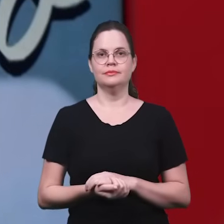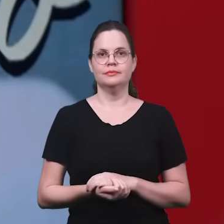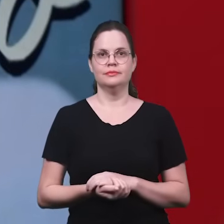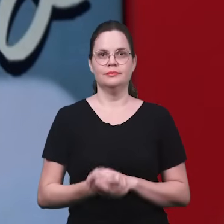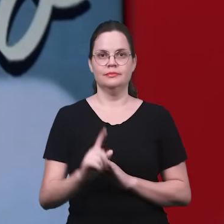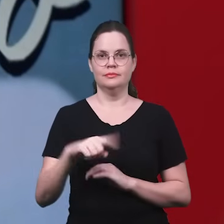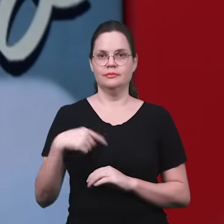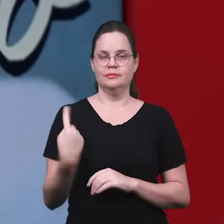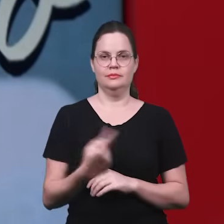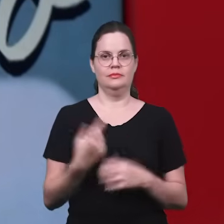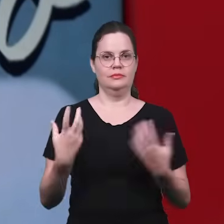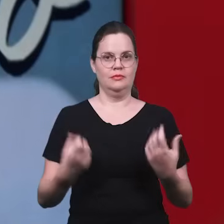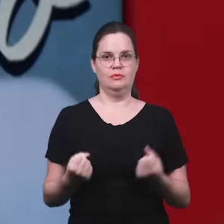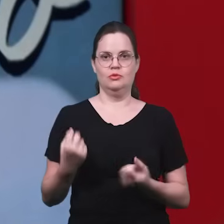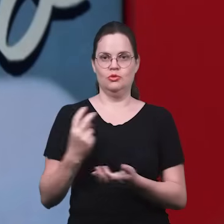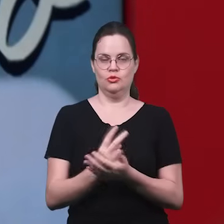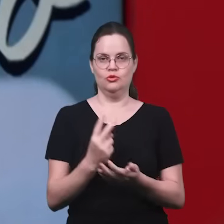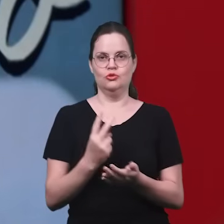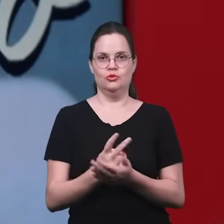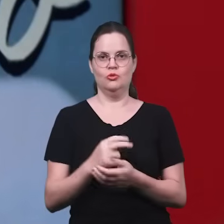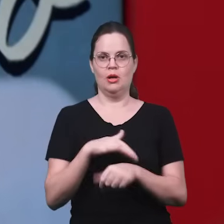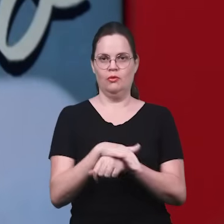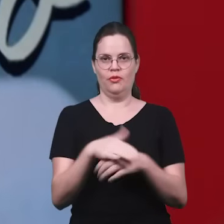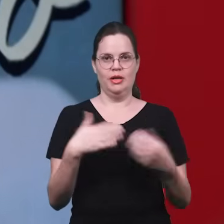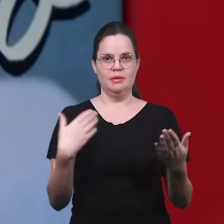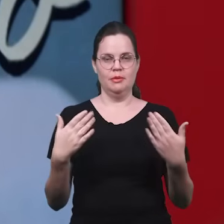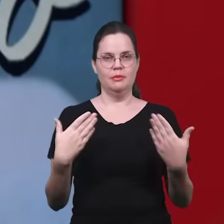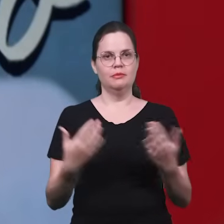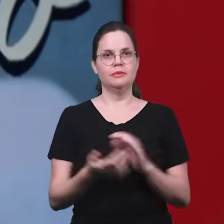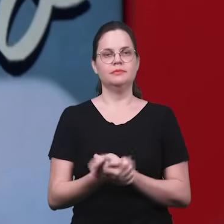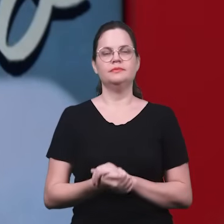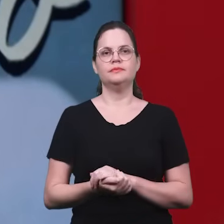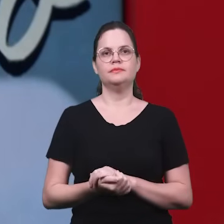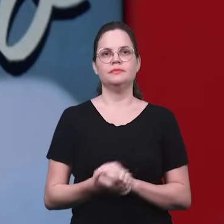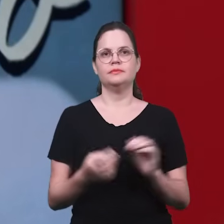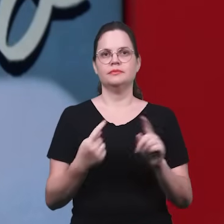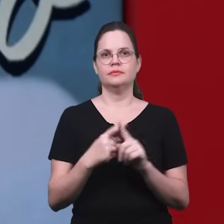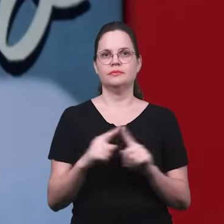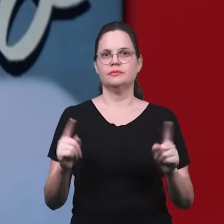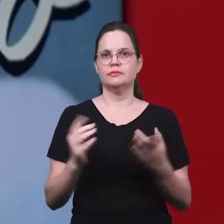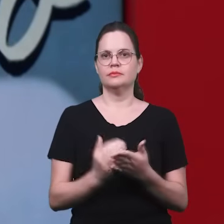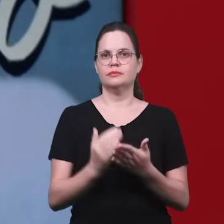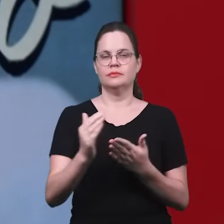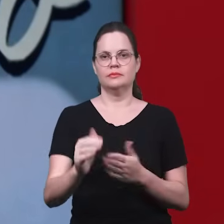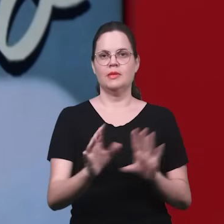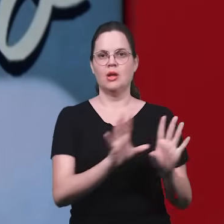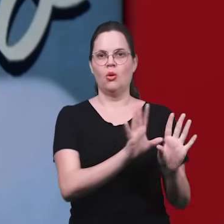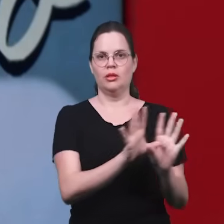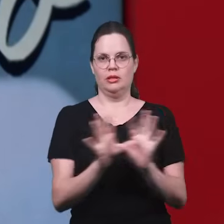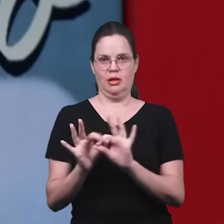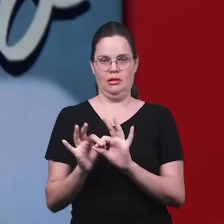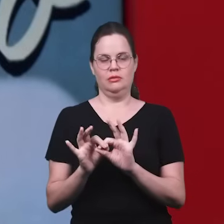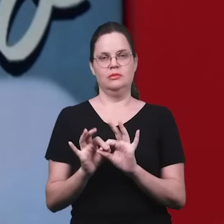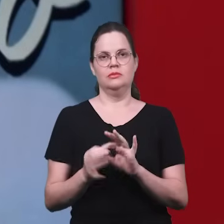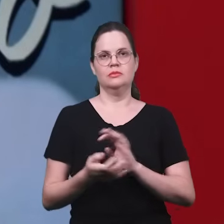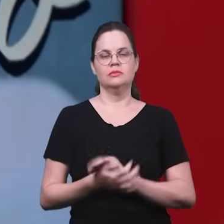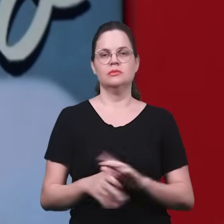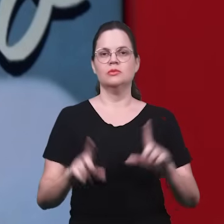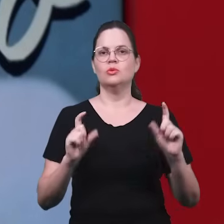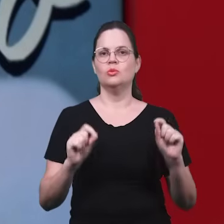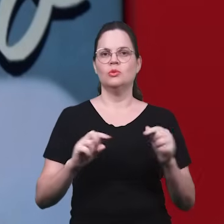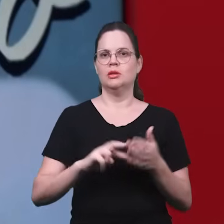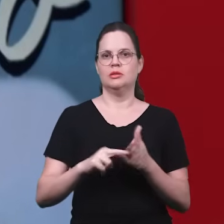dar continuidade, começando a fazer uma colocação contextualizada sobre o que